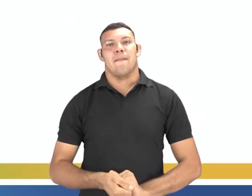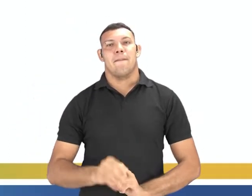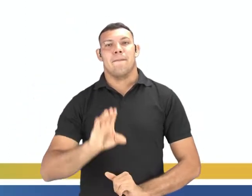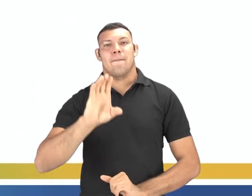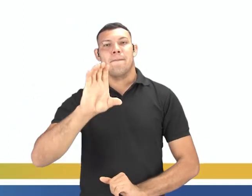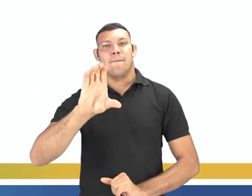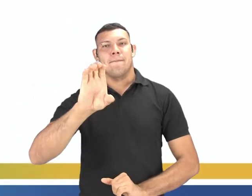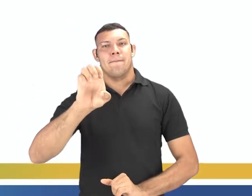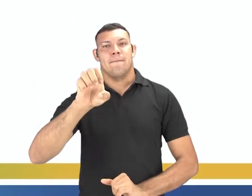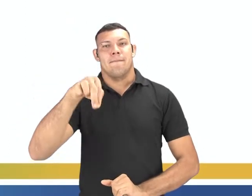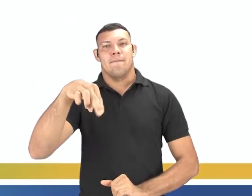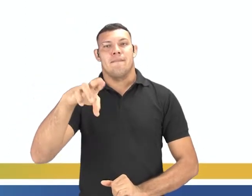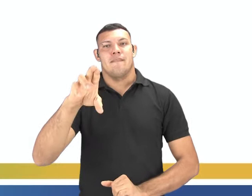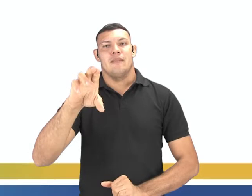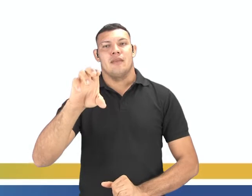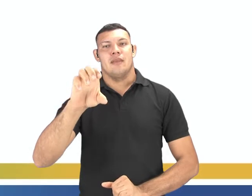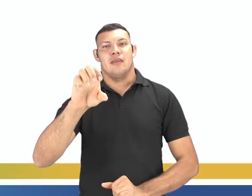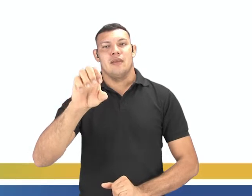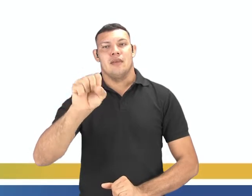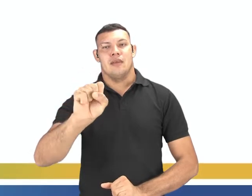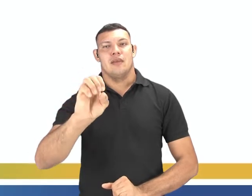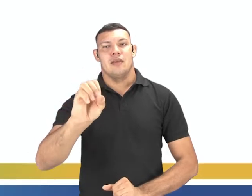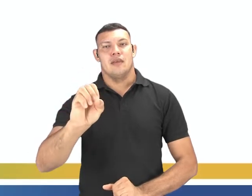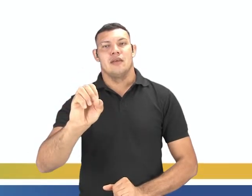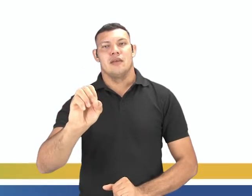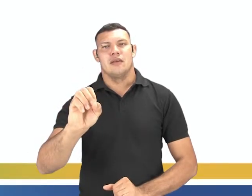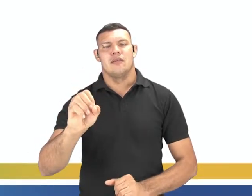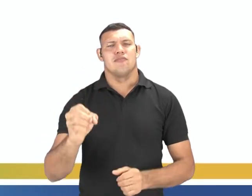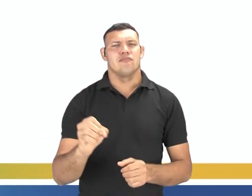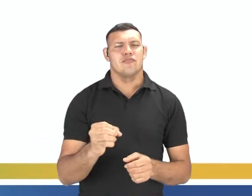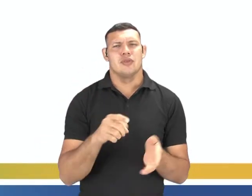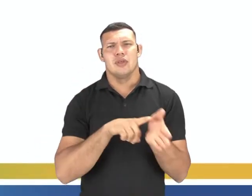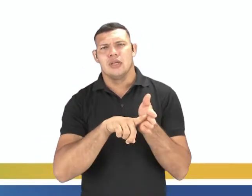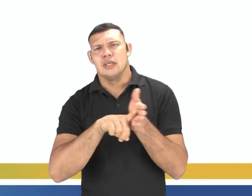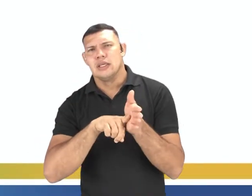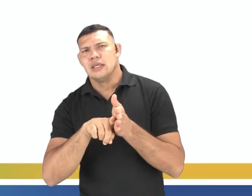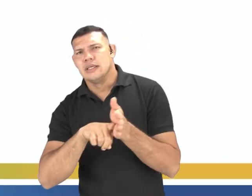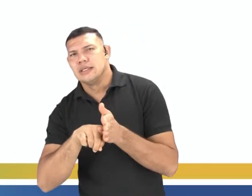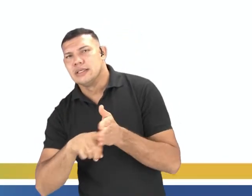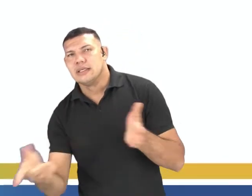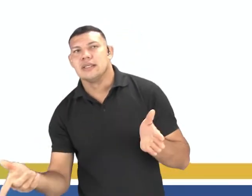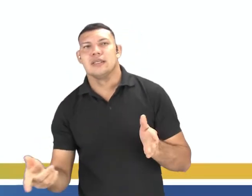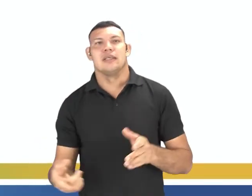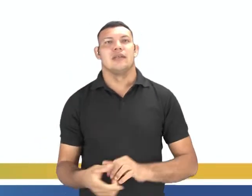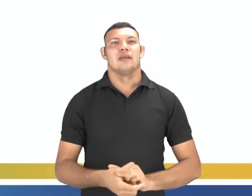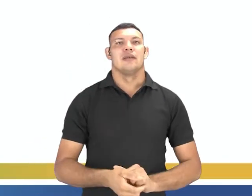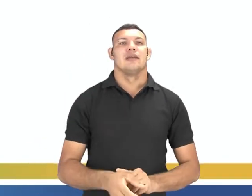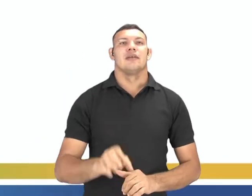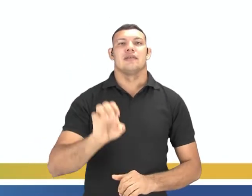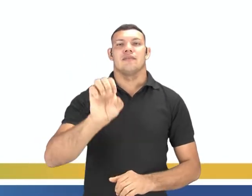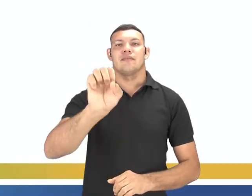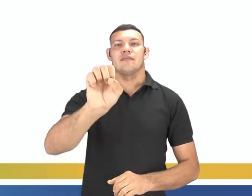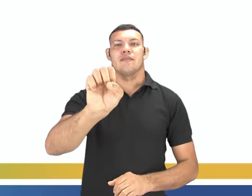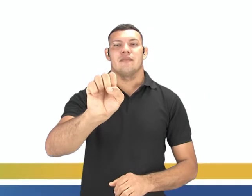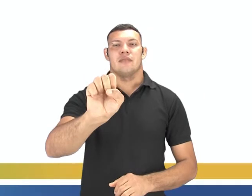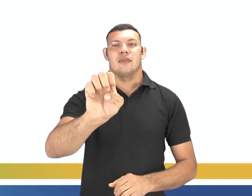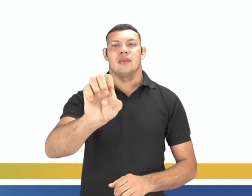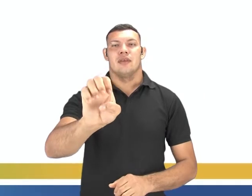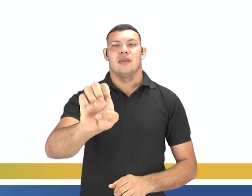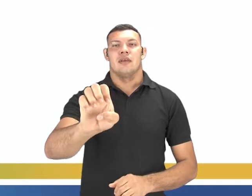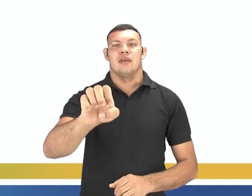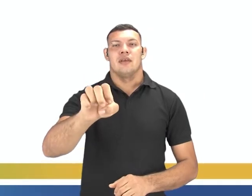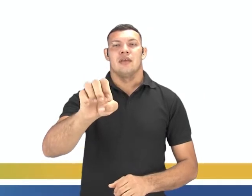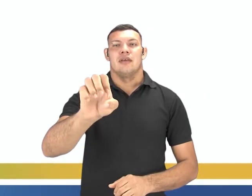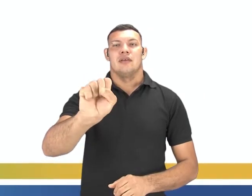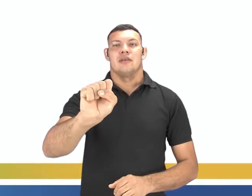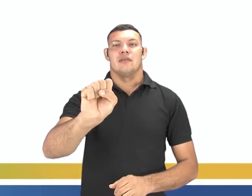Censo, recenseamento e censo com S de juízo, bom